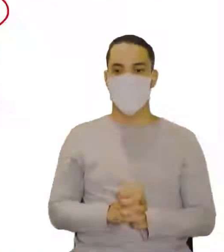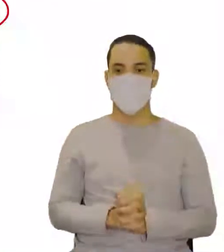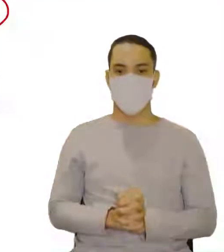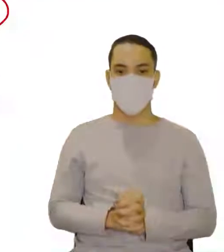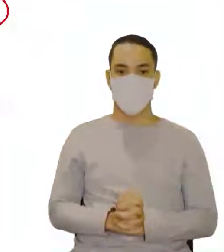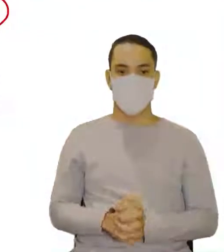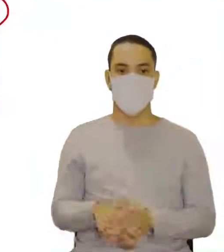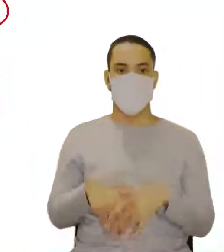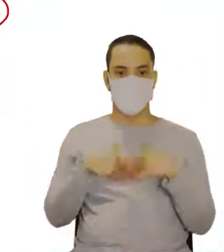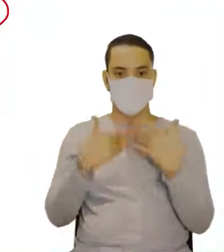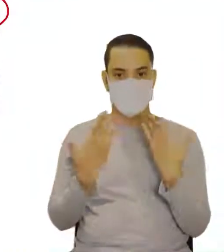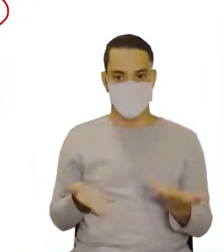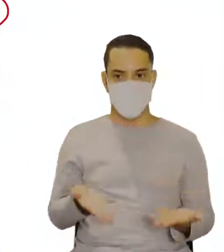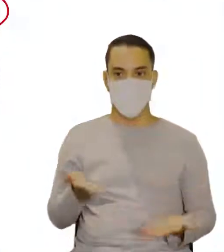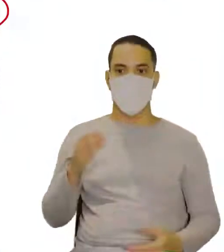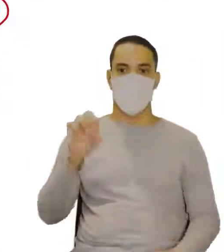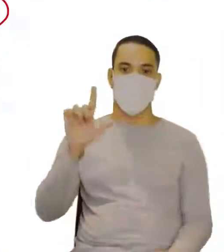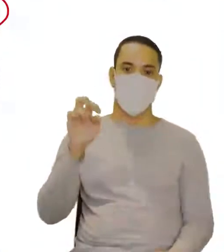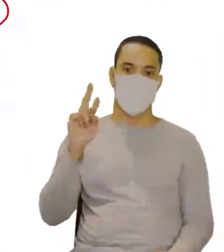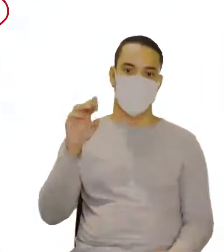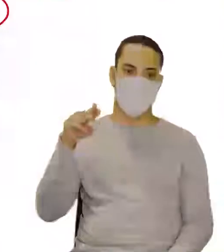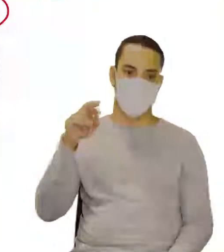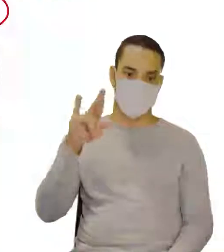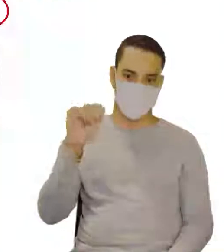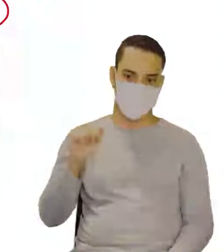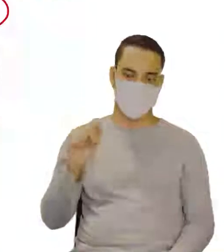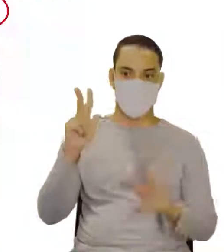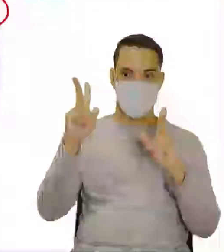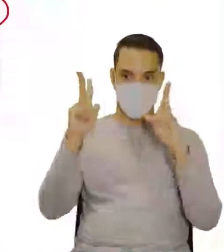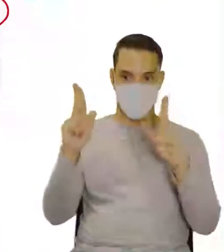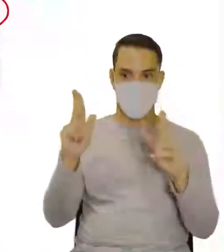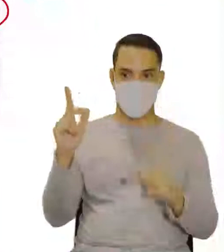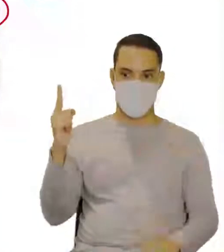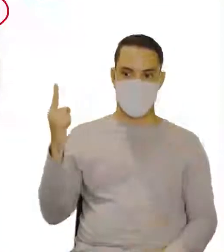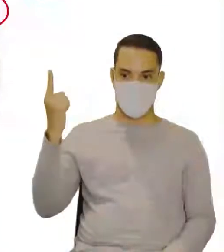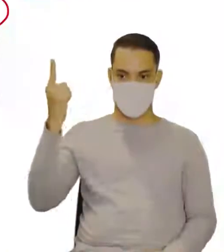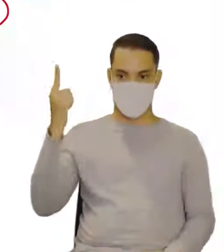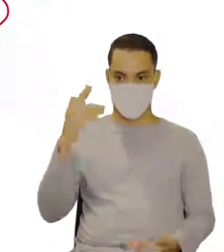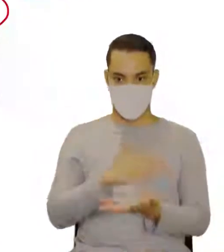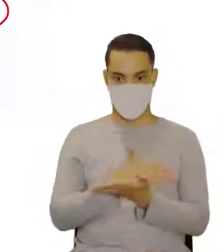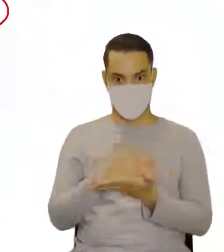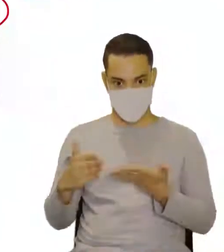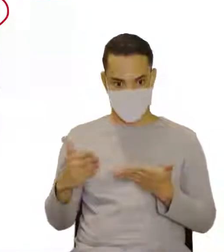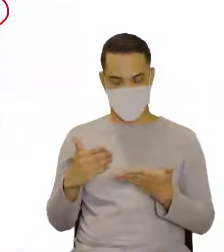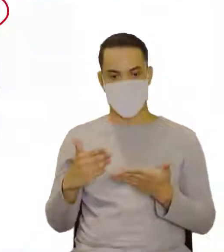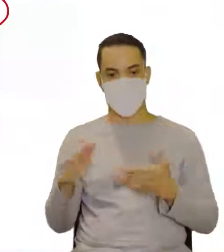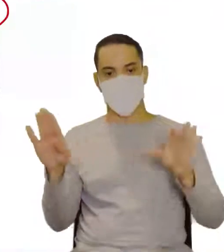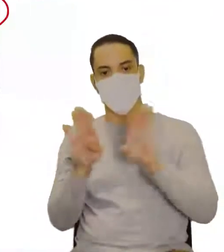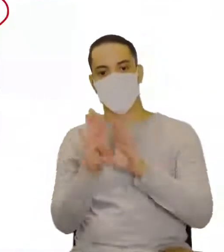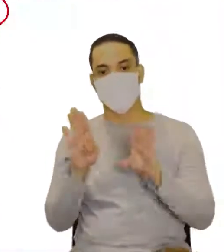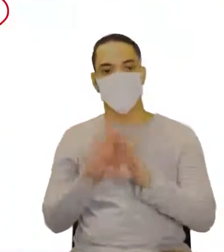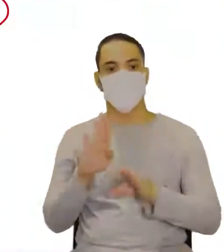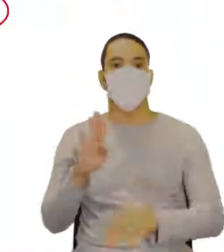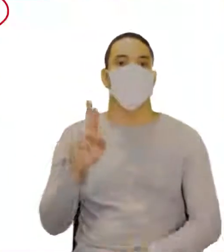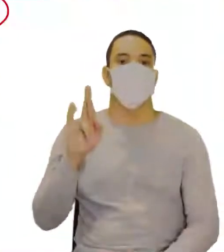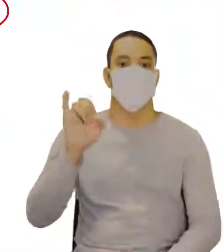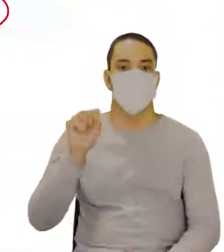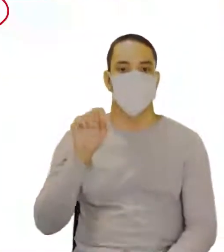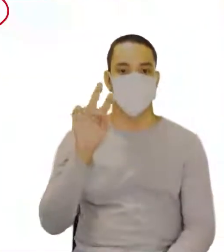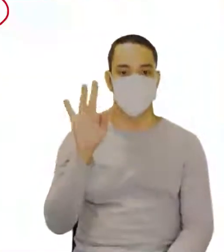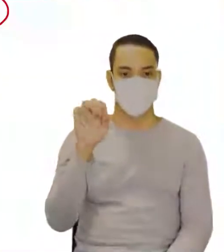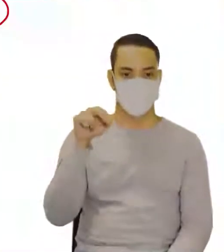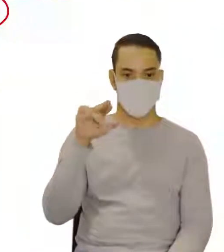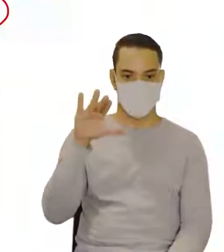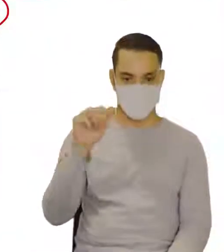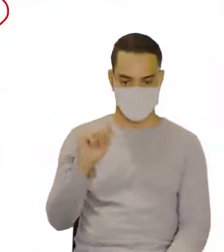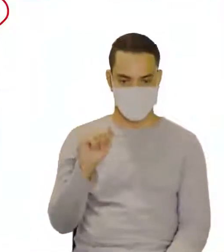a eletromotriz, ela é igual à eletromotriz inicial aqui e a resistência